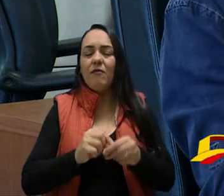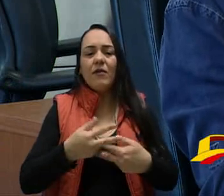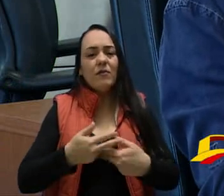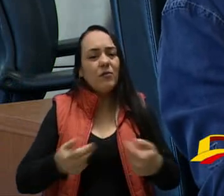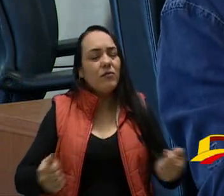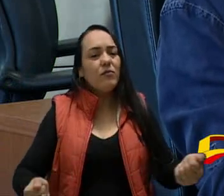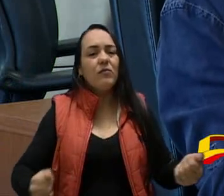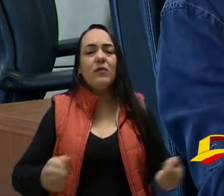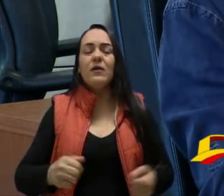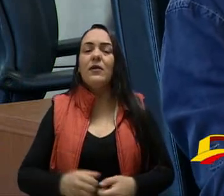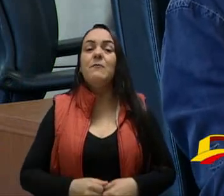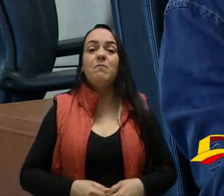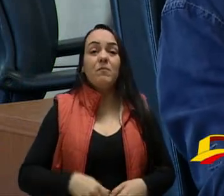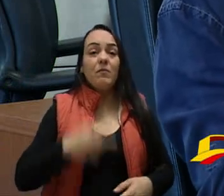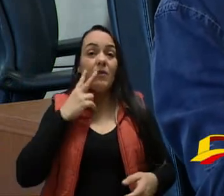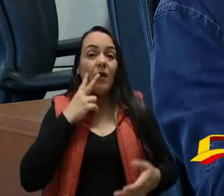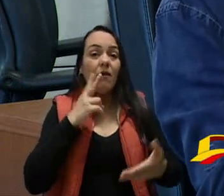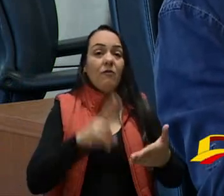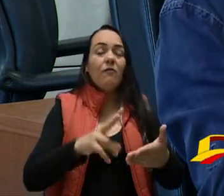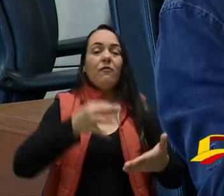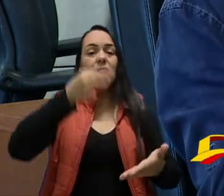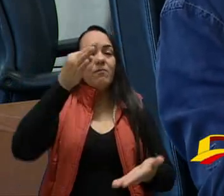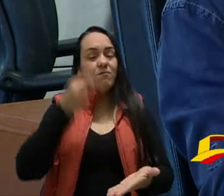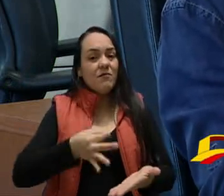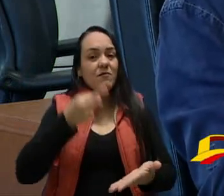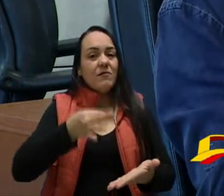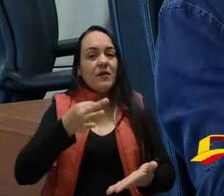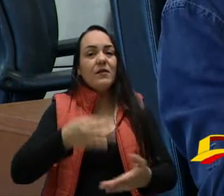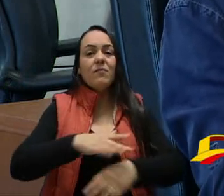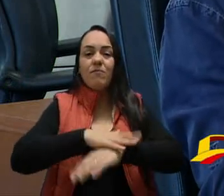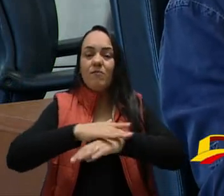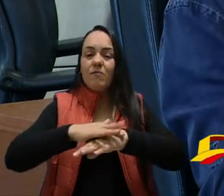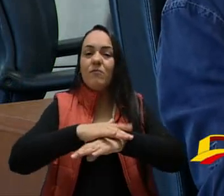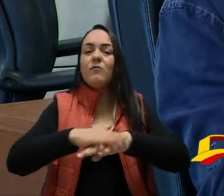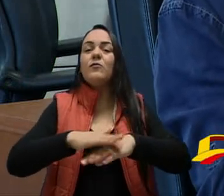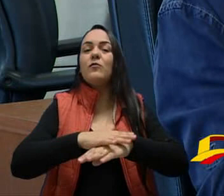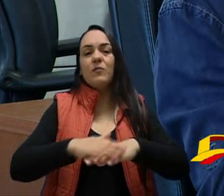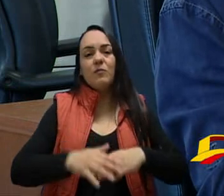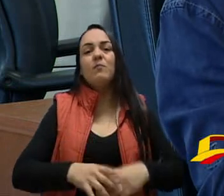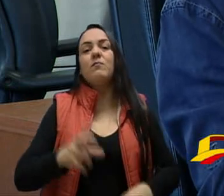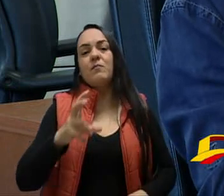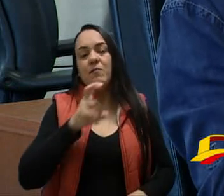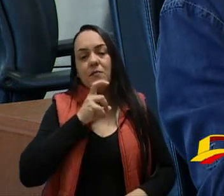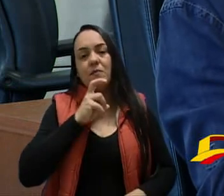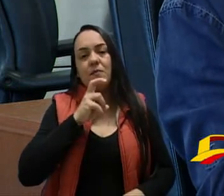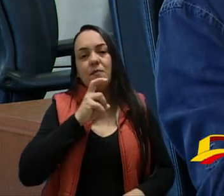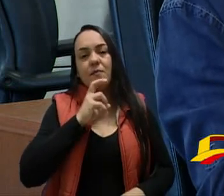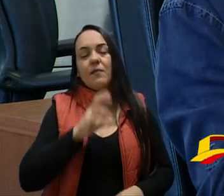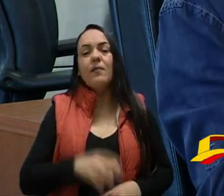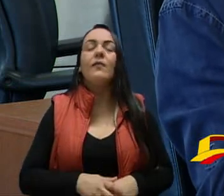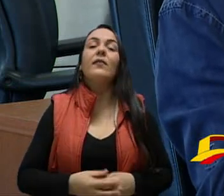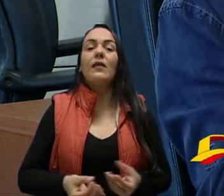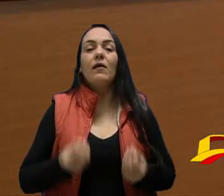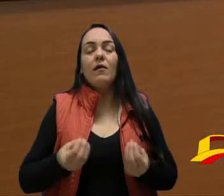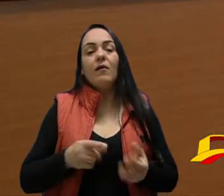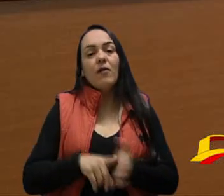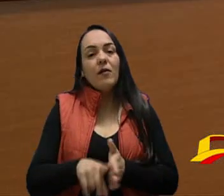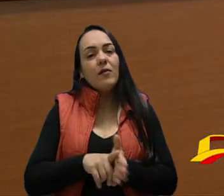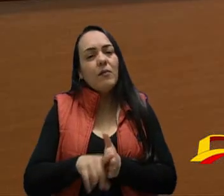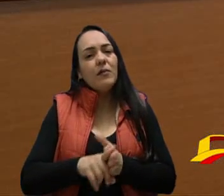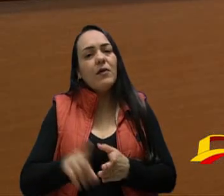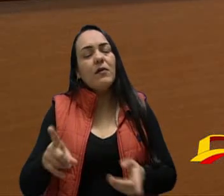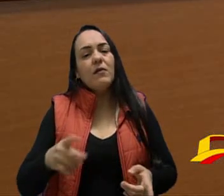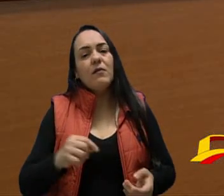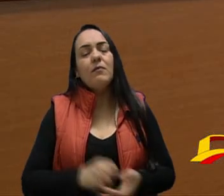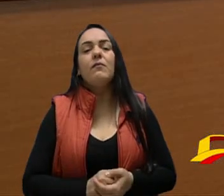um de um quadro mais real da realidade depois que fazer uma última pergunta tá o vereador em que pese o respeito tem